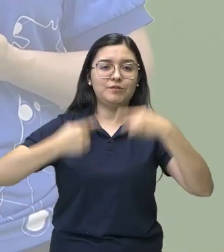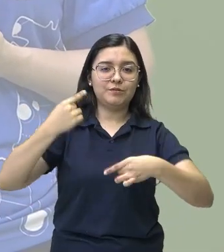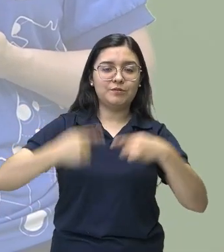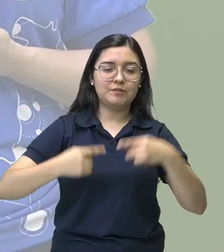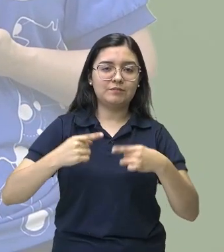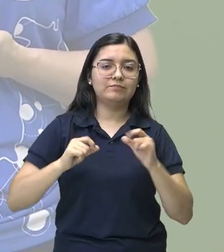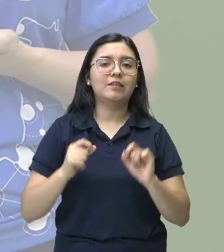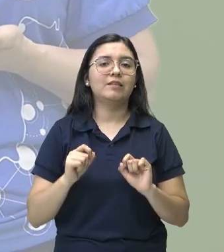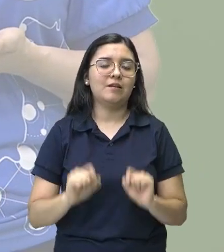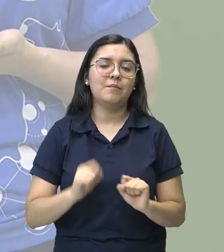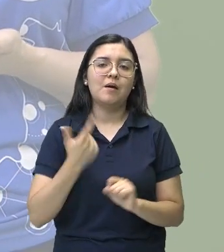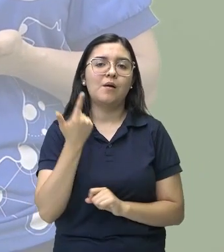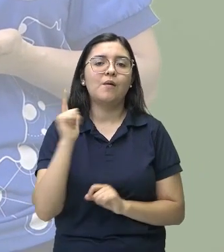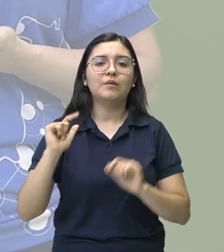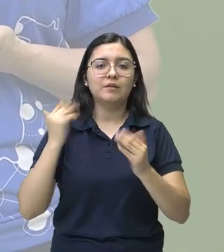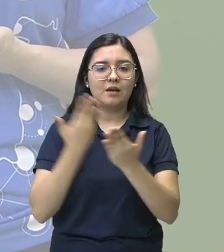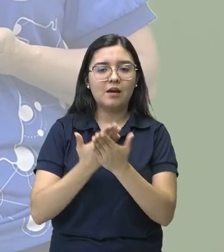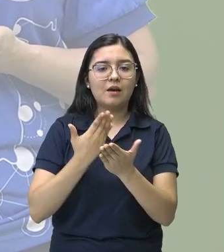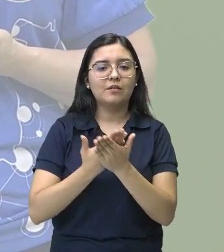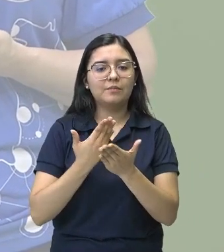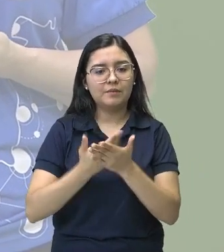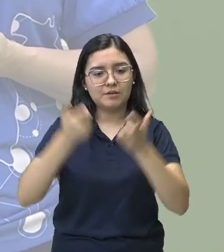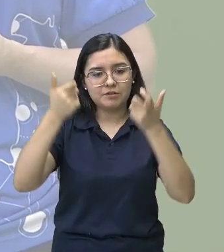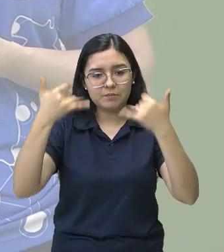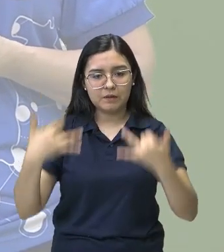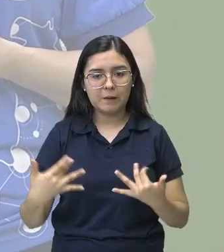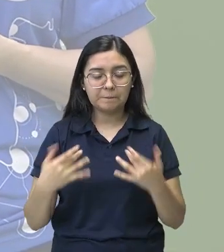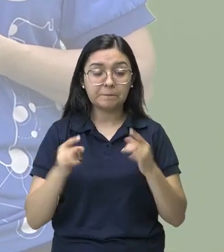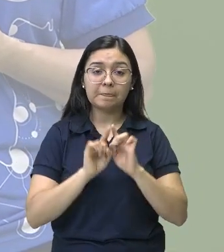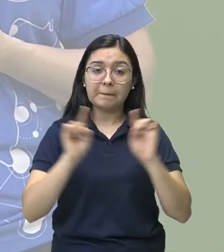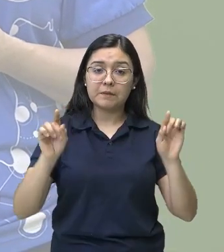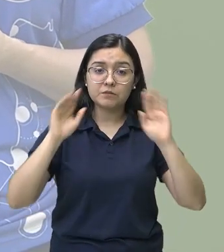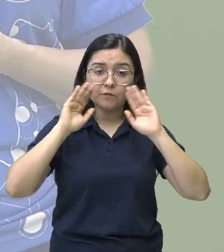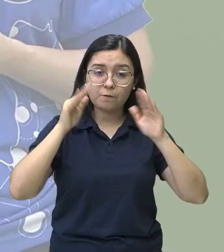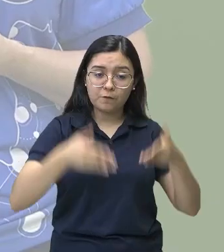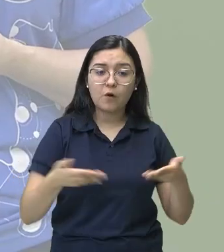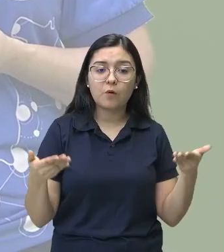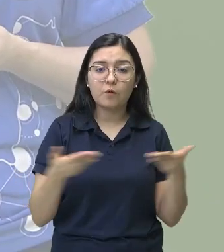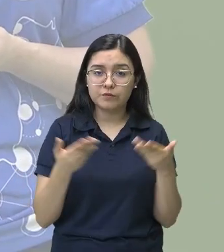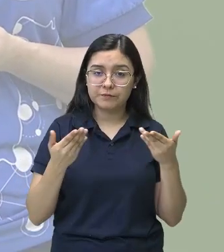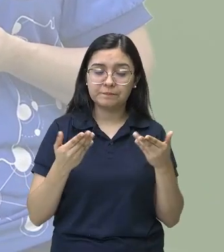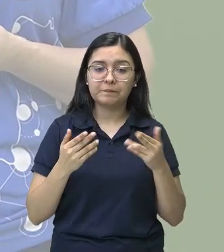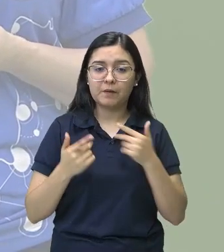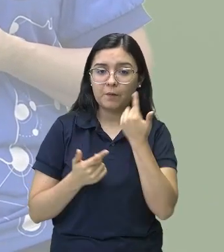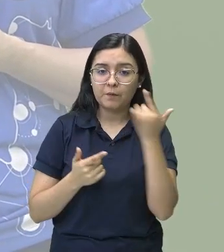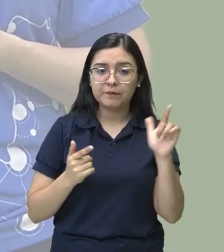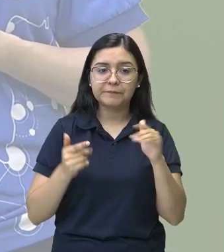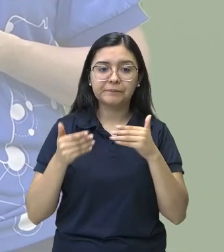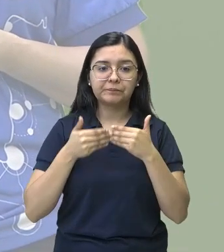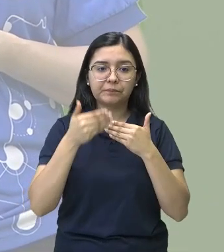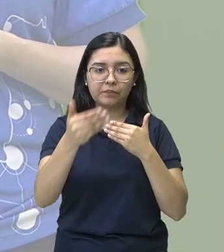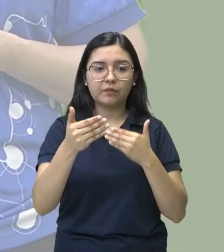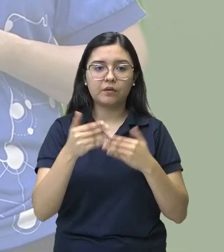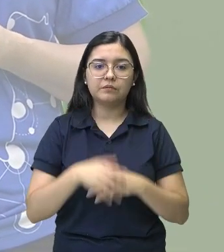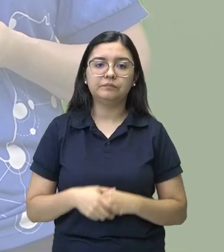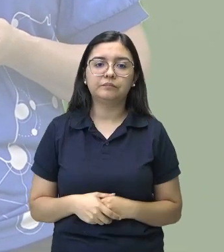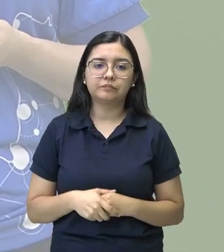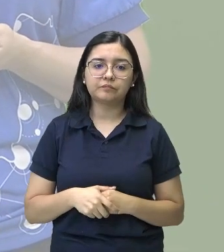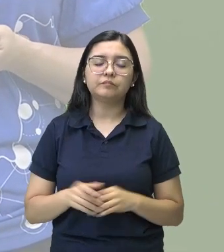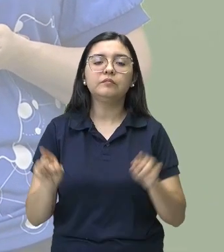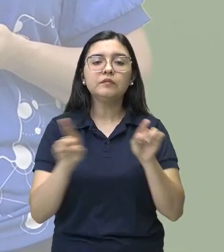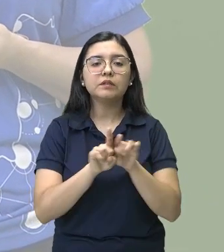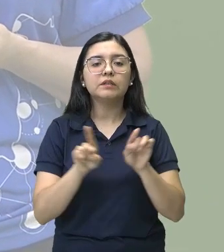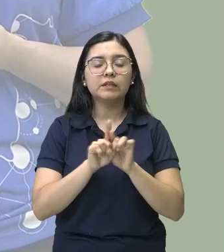só sobre isso aí, né? Os calmantes e os laxantes. Mas o nosso foco é outro, né? Vamos dar continuidade aí.